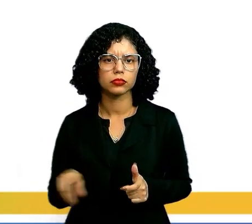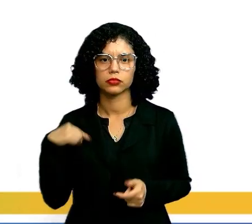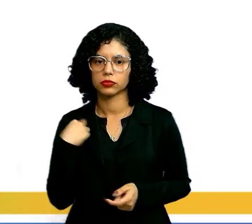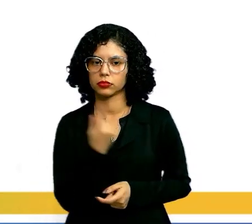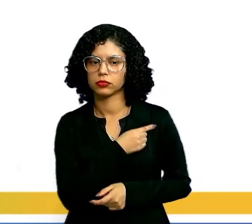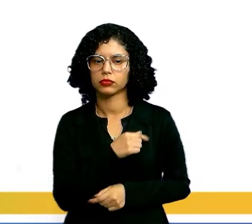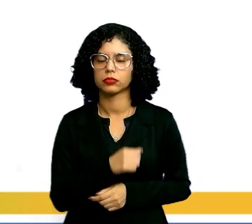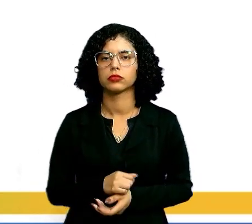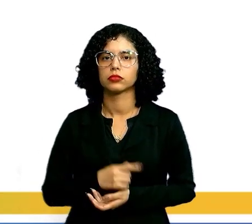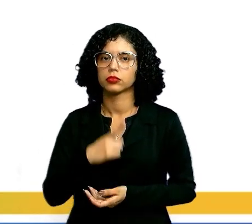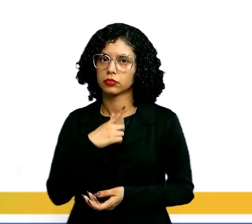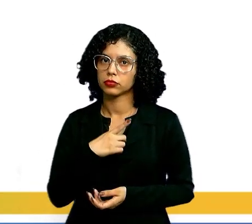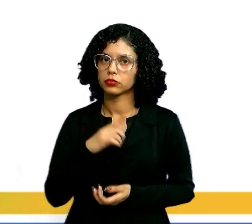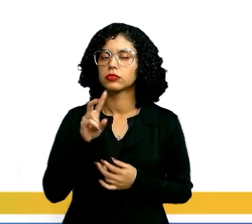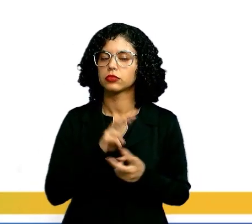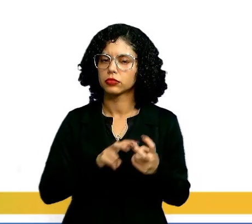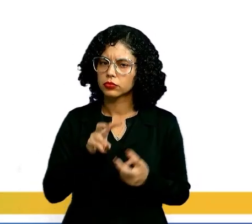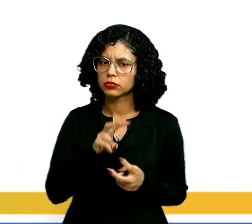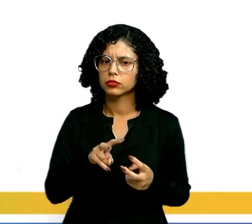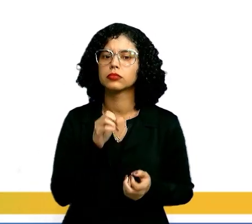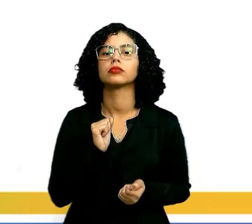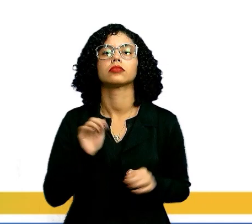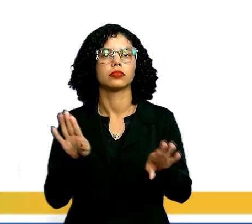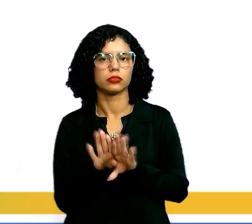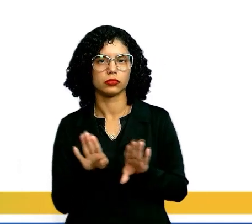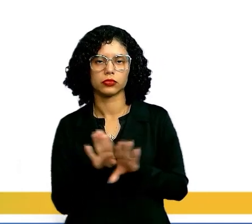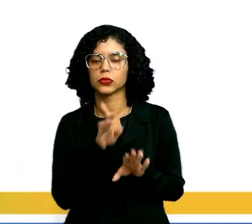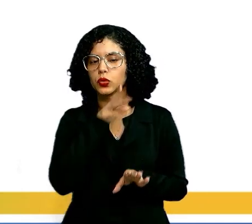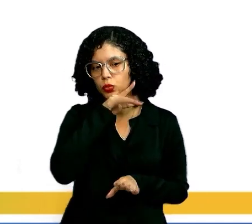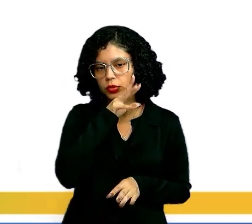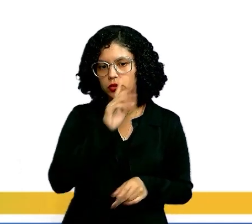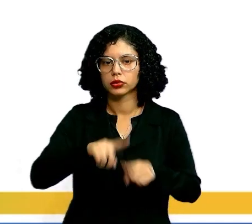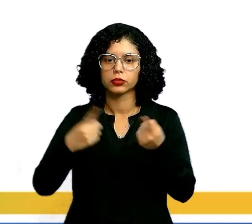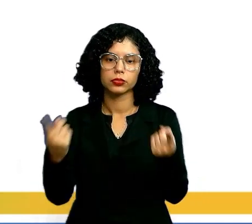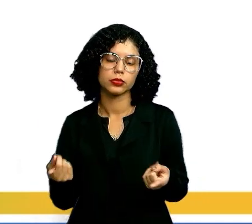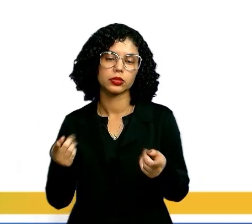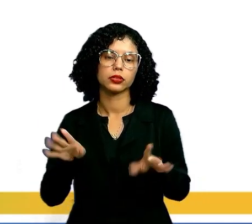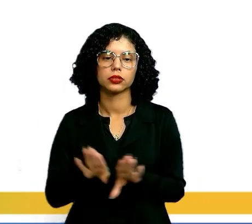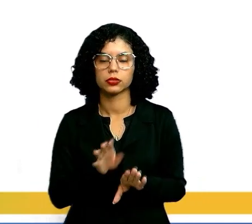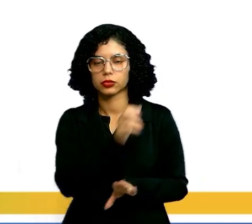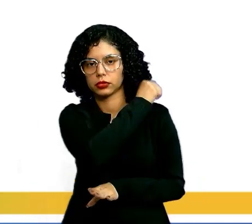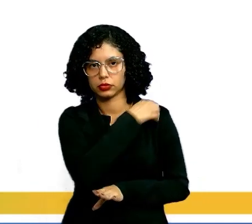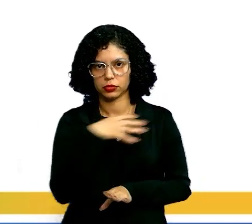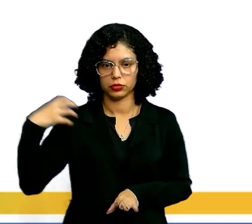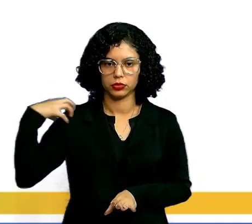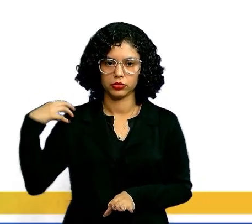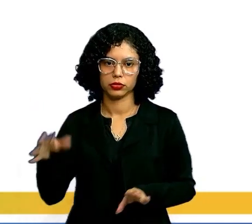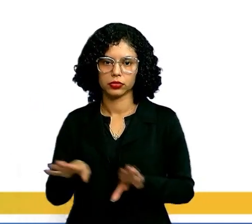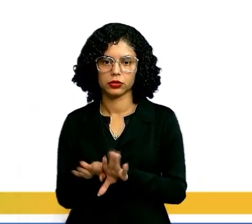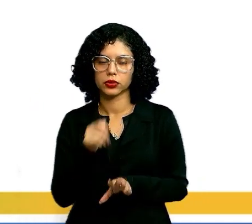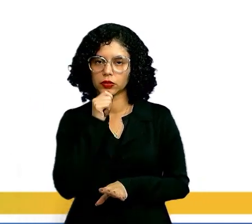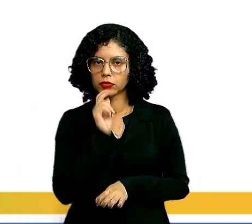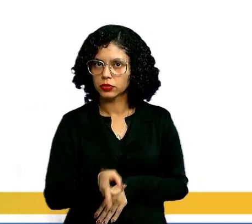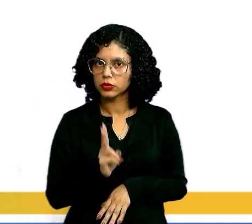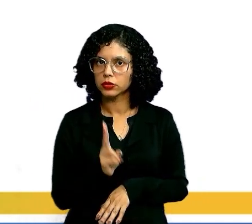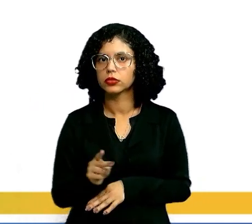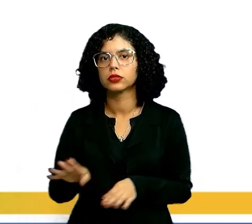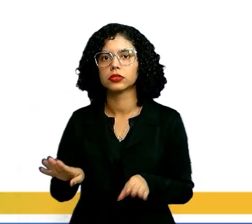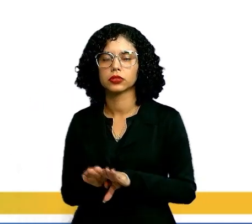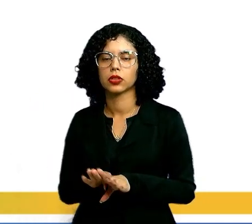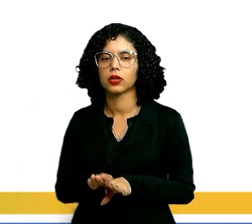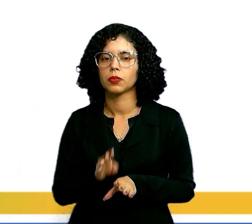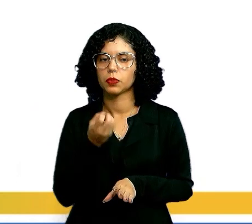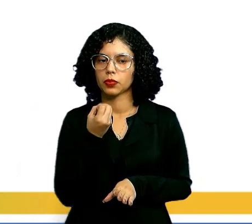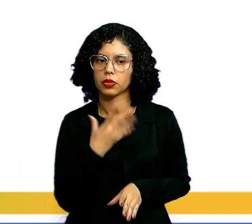nossas paixões nós temos paixões boas e temos paixões ruins mas o o Aristóteles achava que de preferência mesmo seguindo paixões